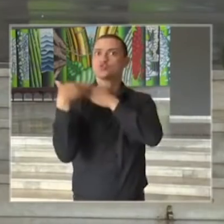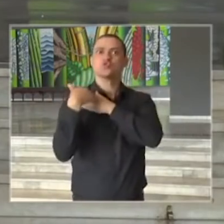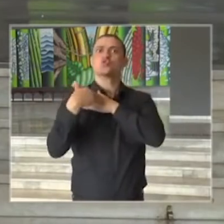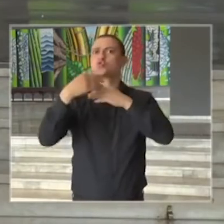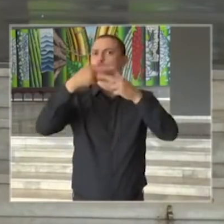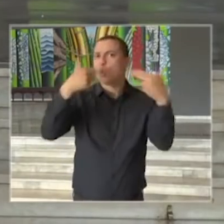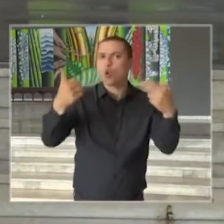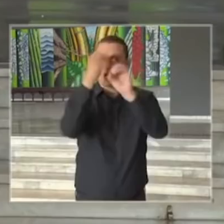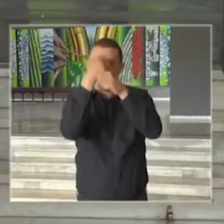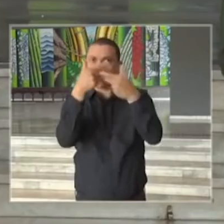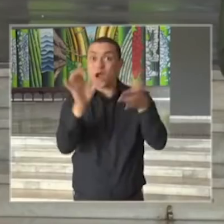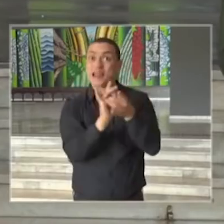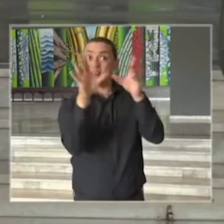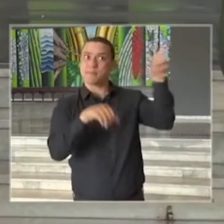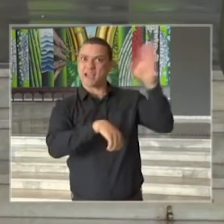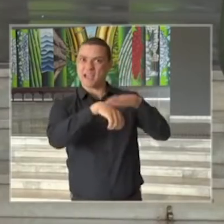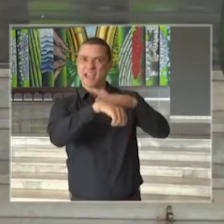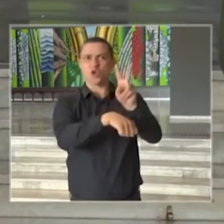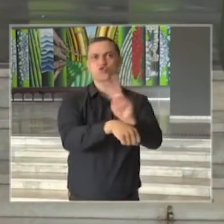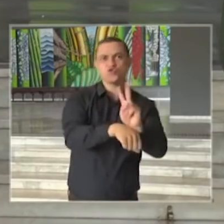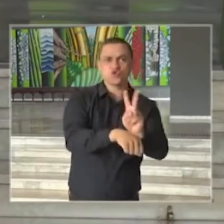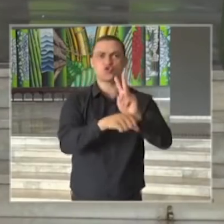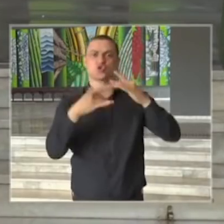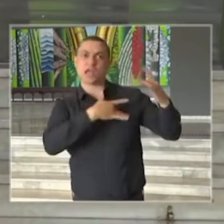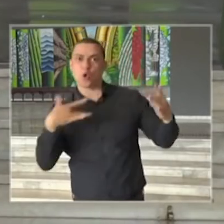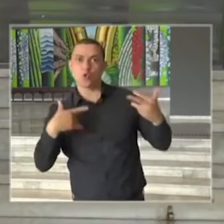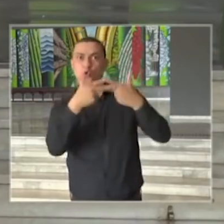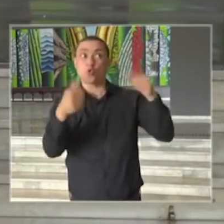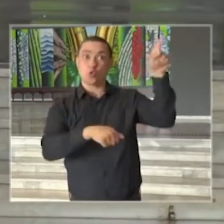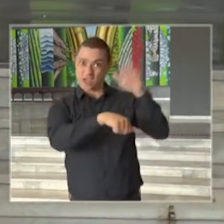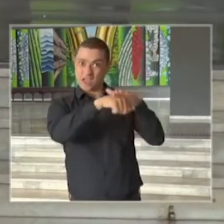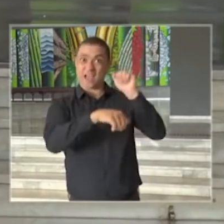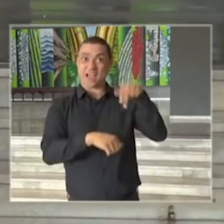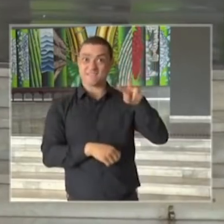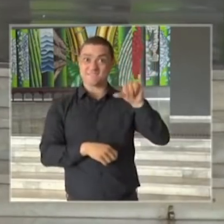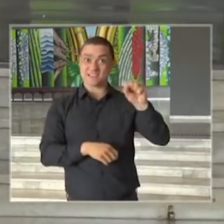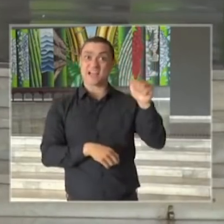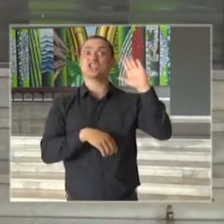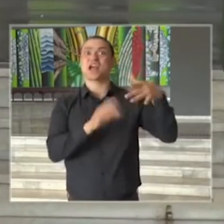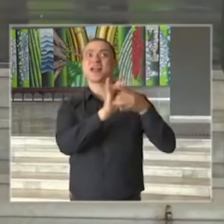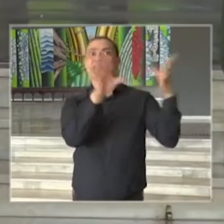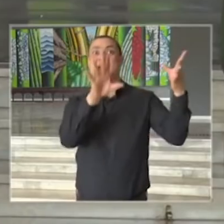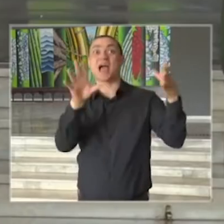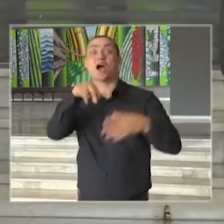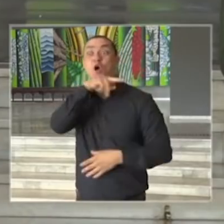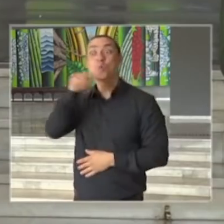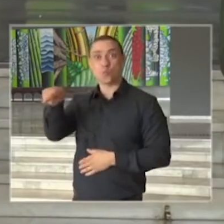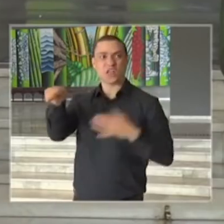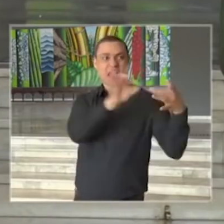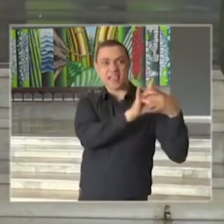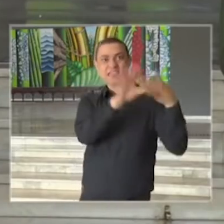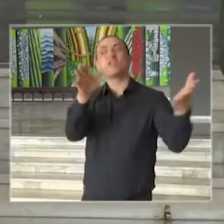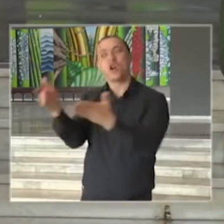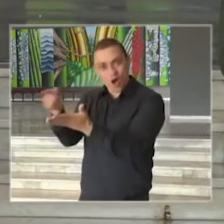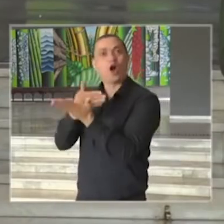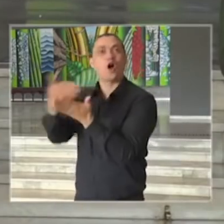nacional na vigilância de saúde, autorizou o Instituto Butantan a iniciar